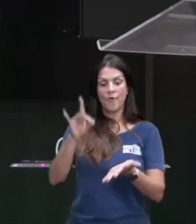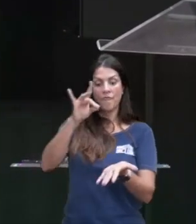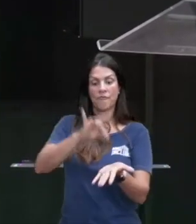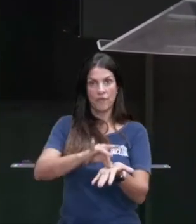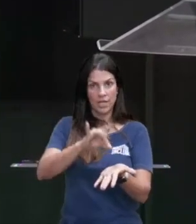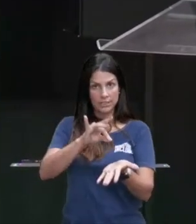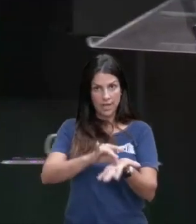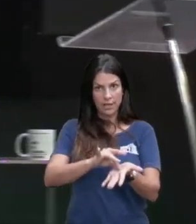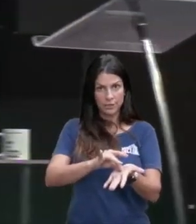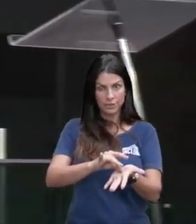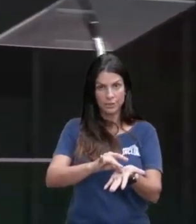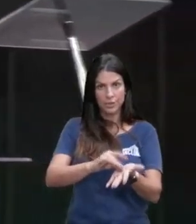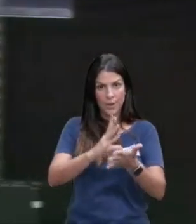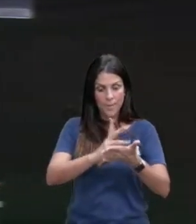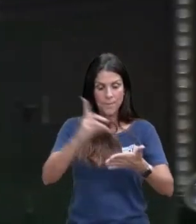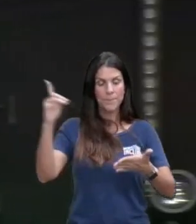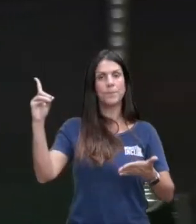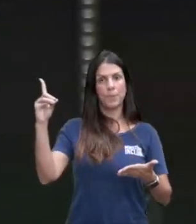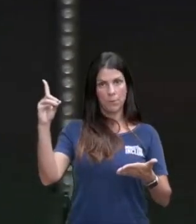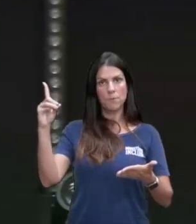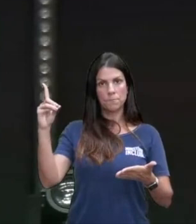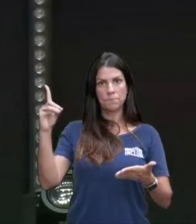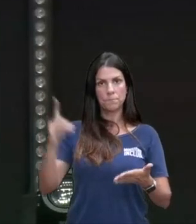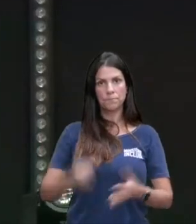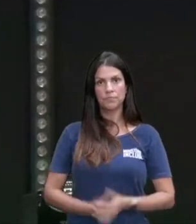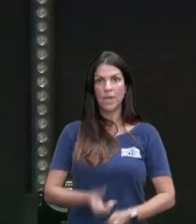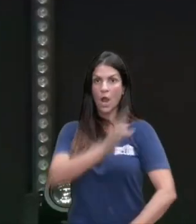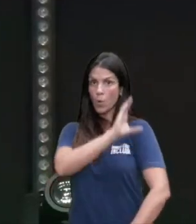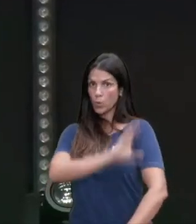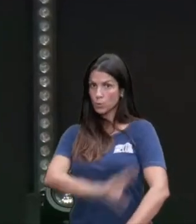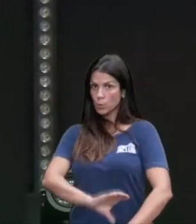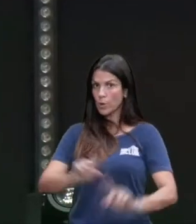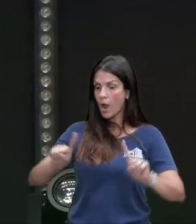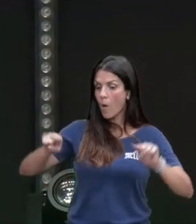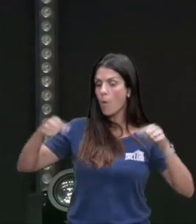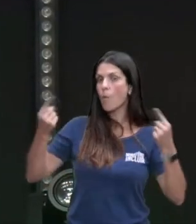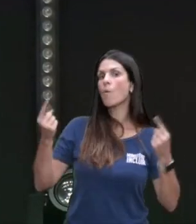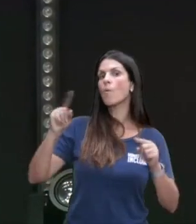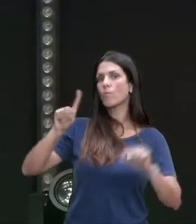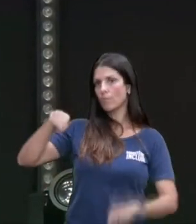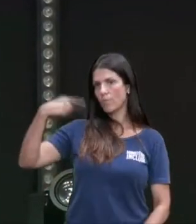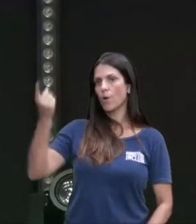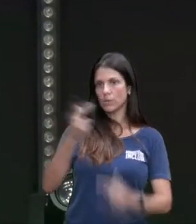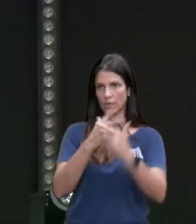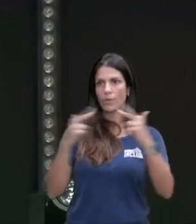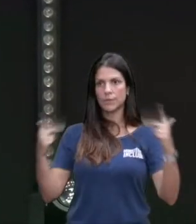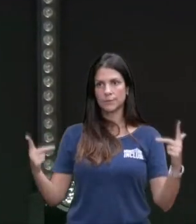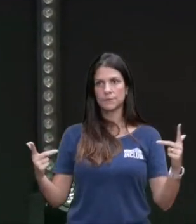cultura diferente verdade ou não fala a verdade não tem minha verdade